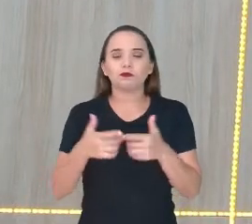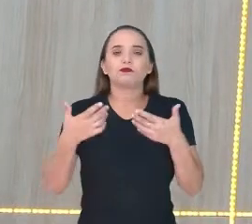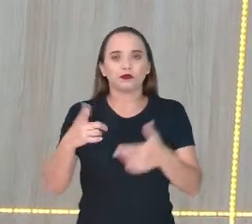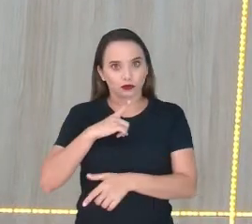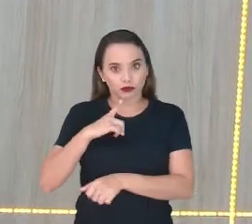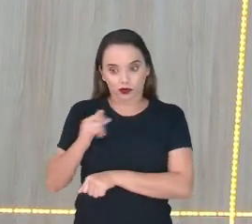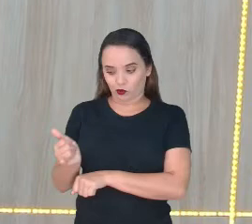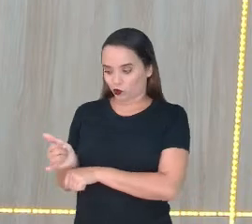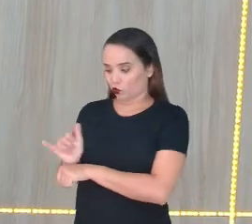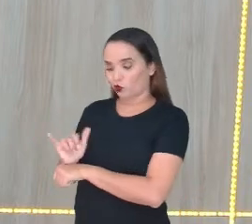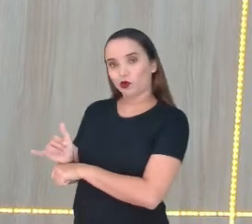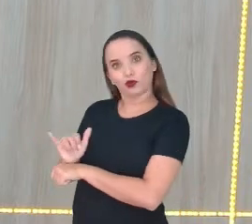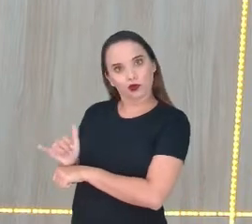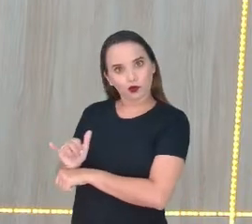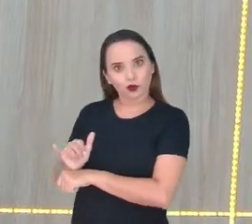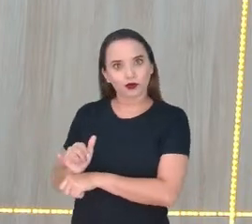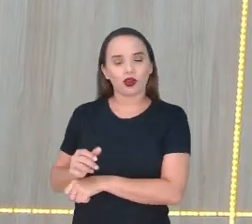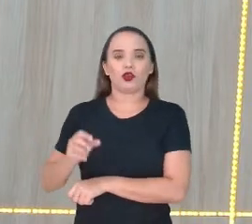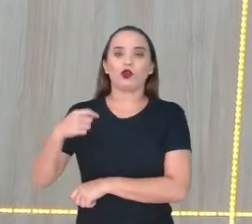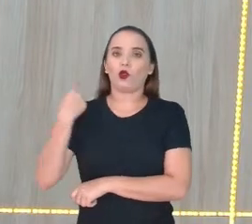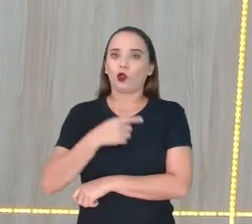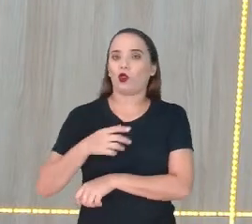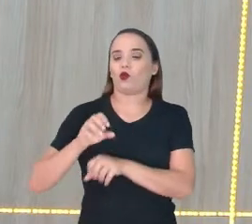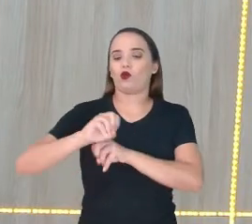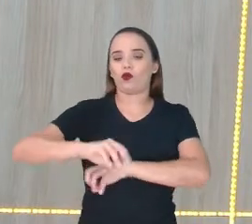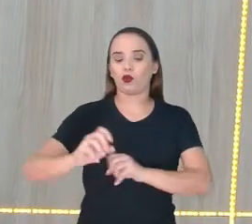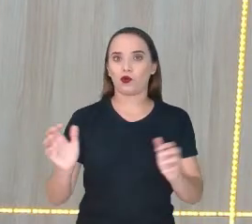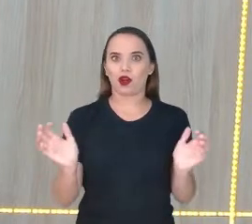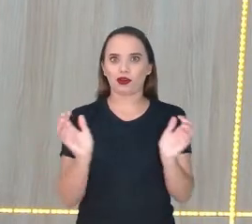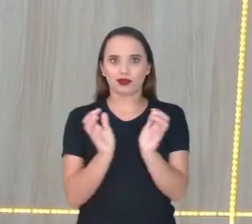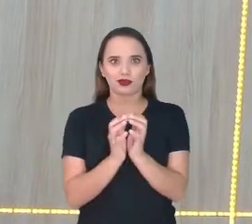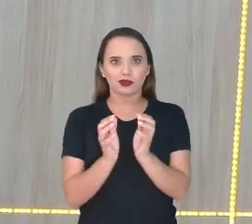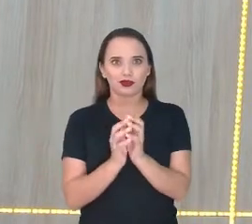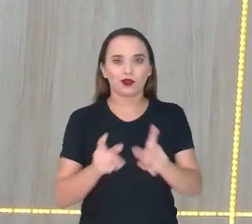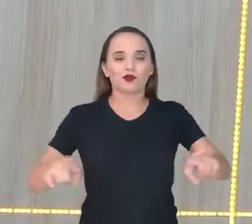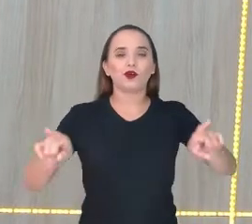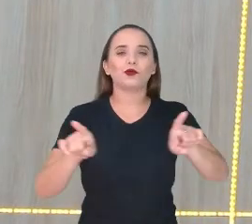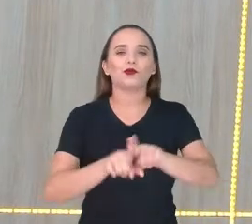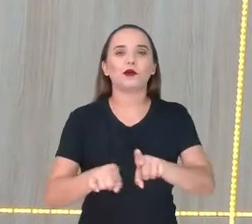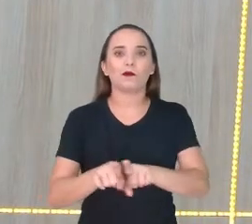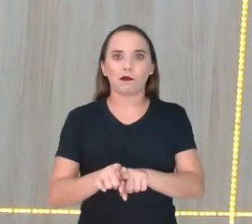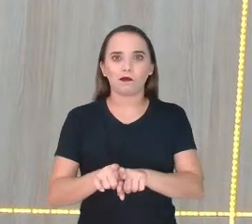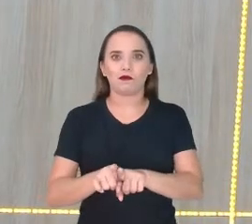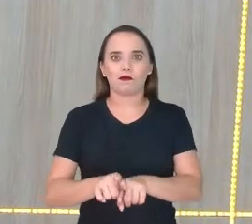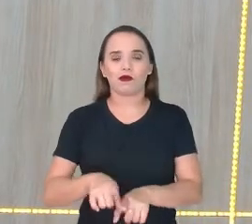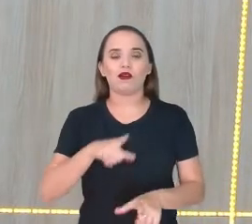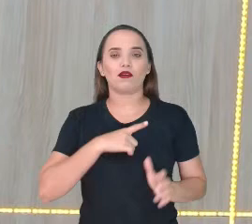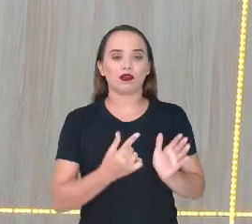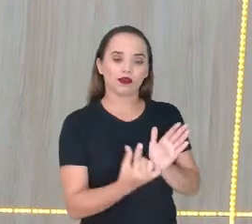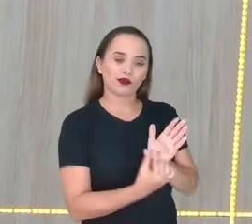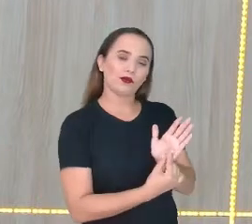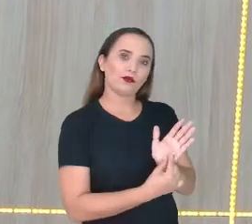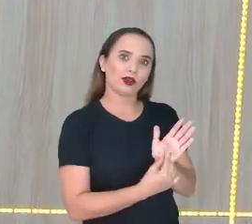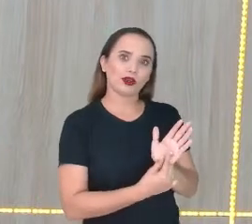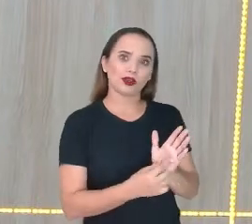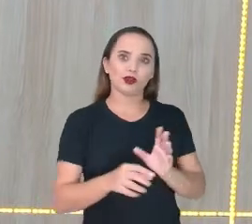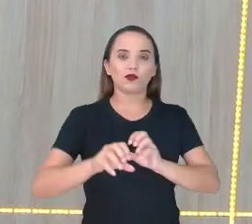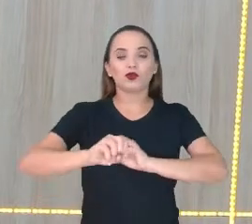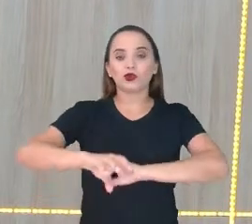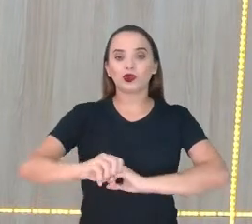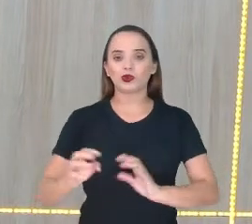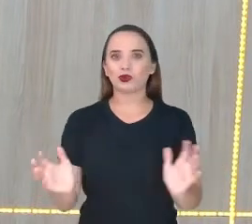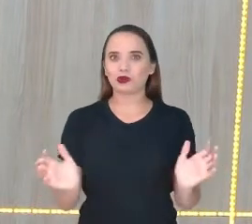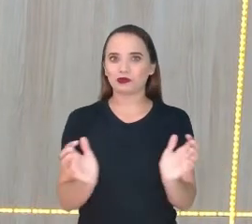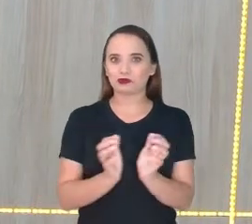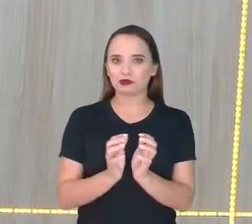no YouTube, no nosso canal Educa Recife, quanto também no aplicativo Educa